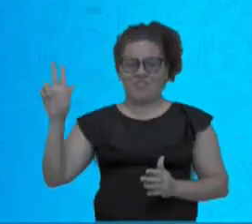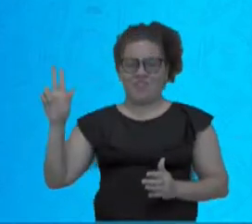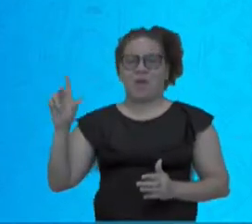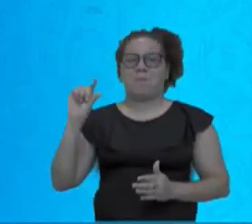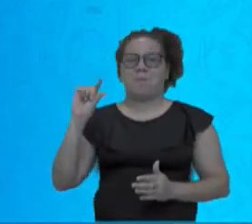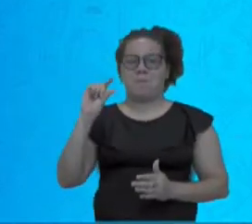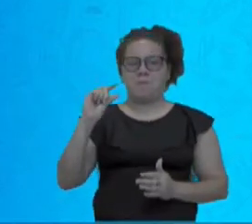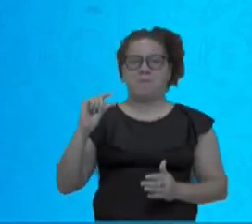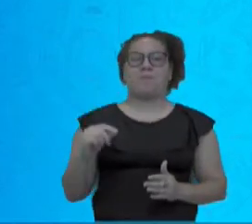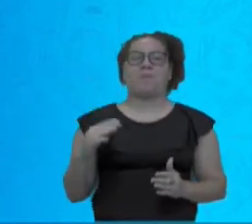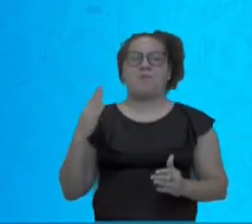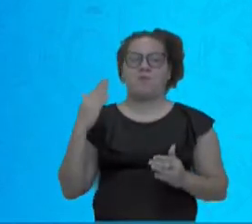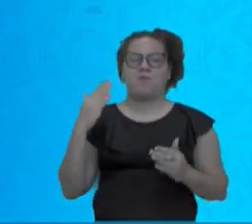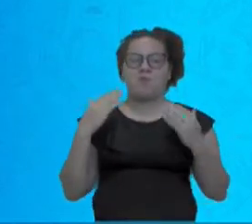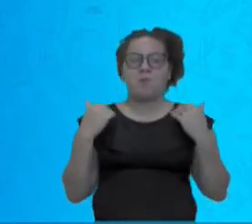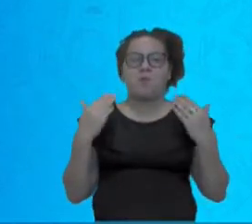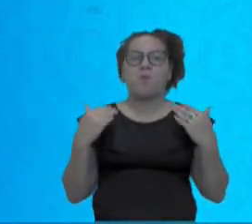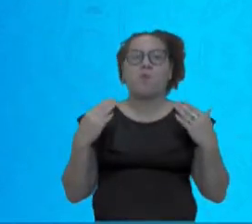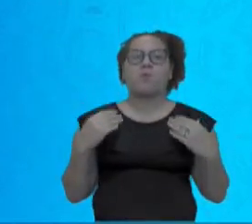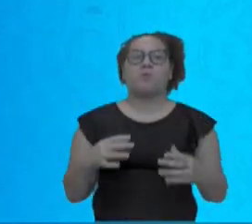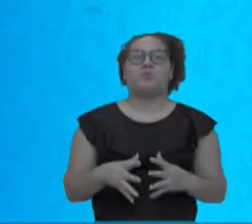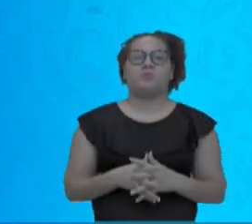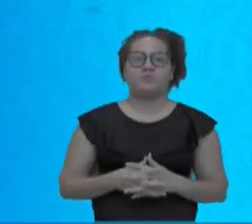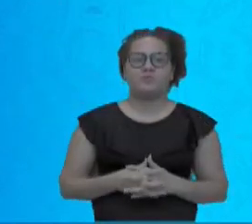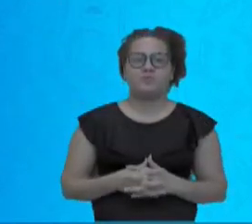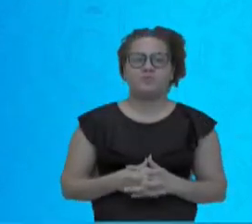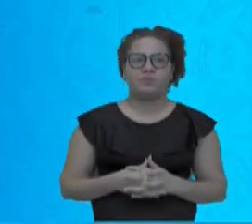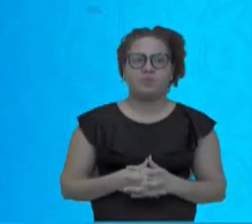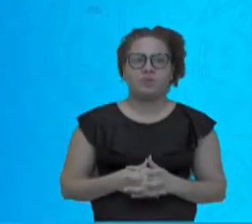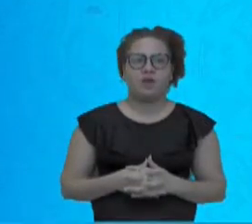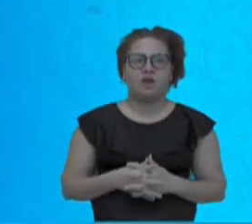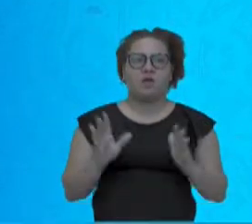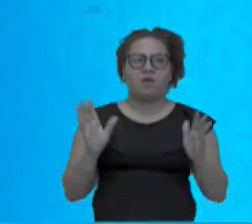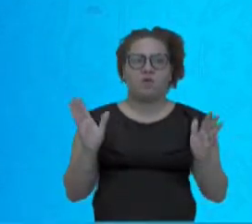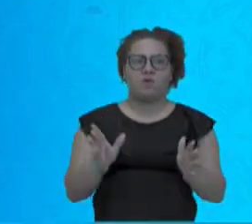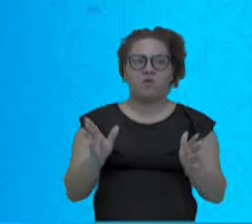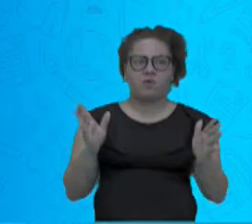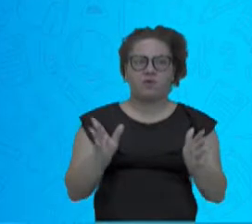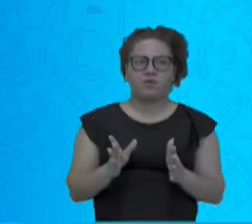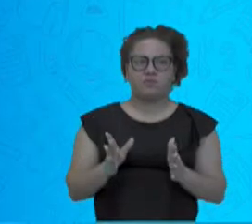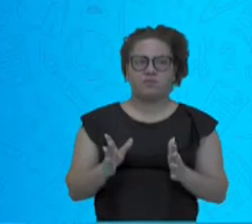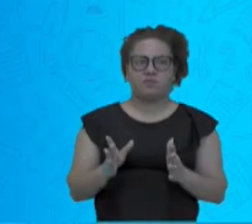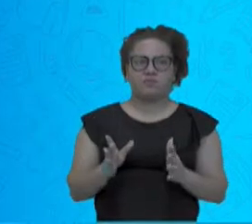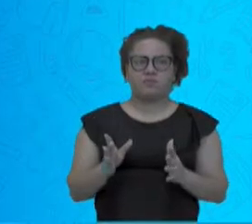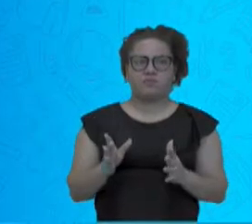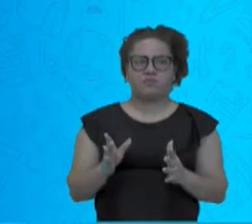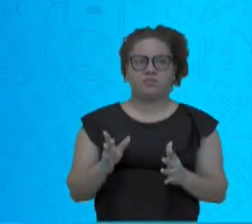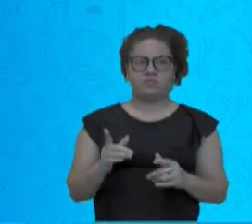acontece. E agora nós vamos falar da